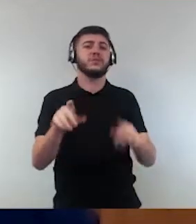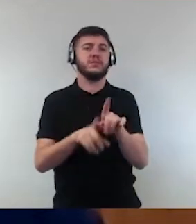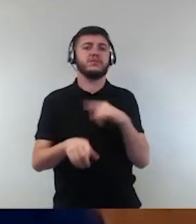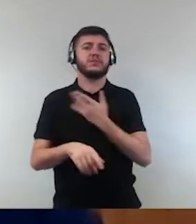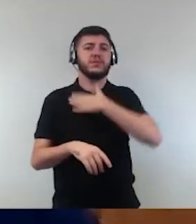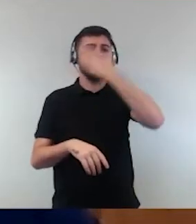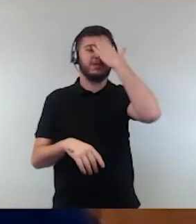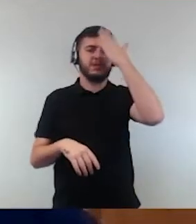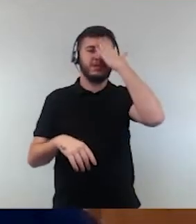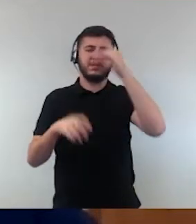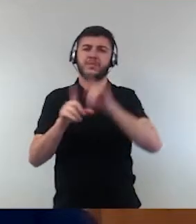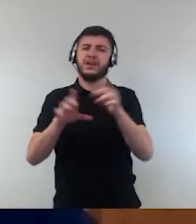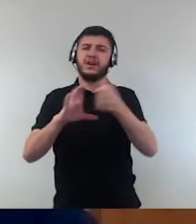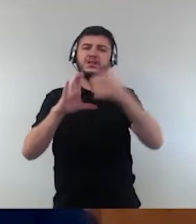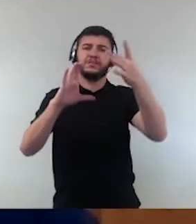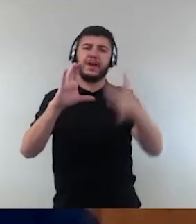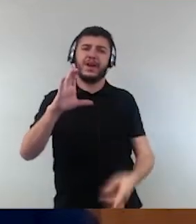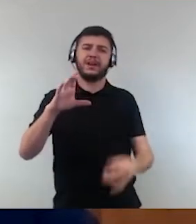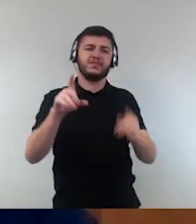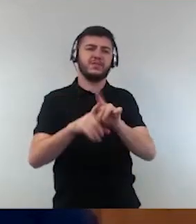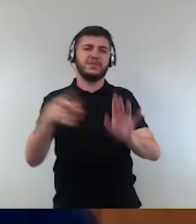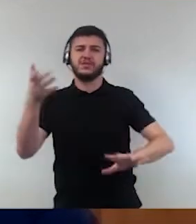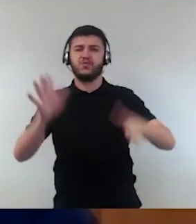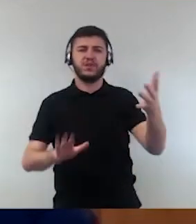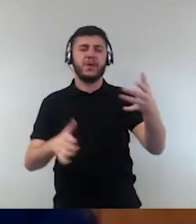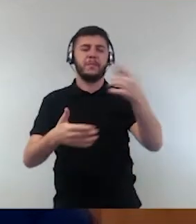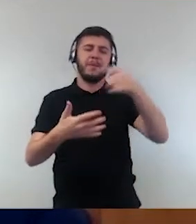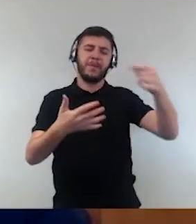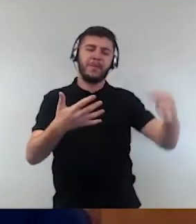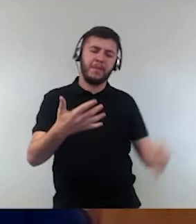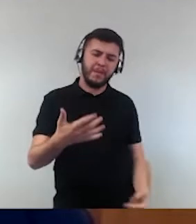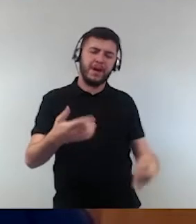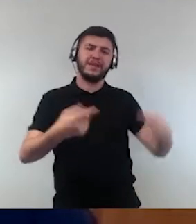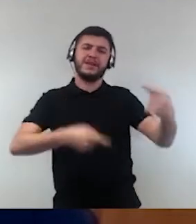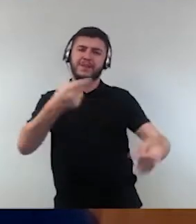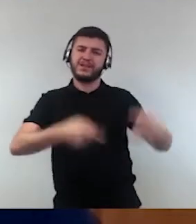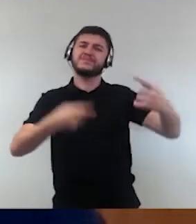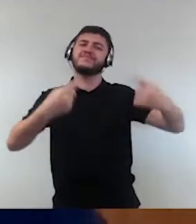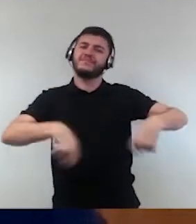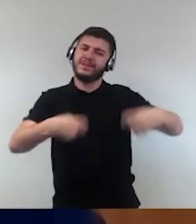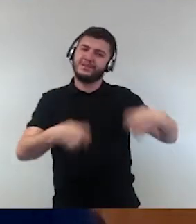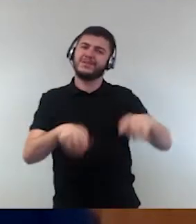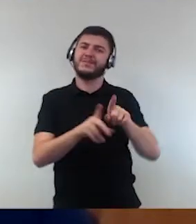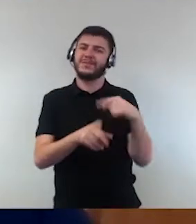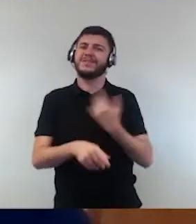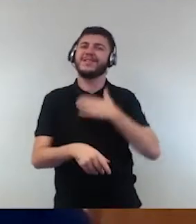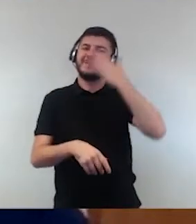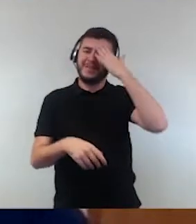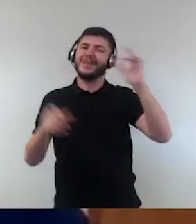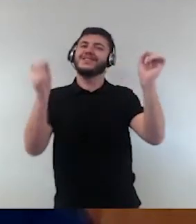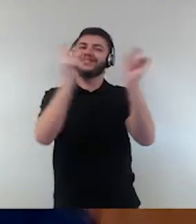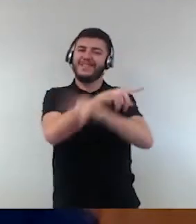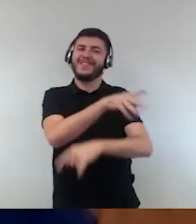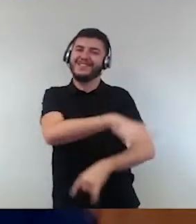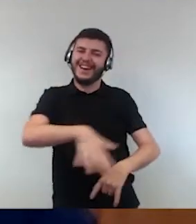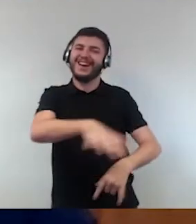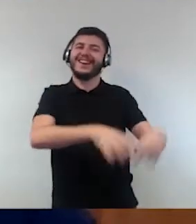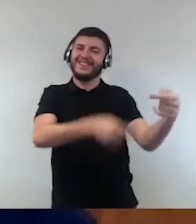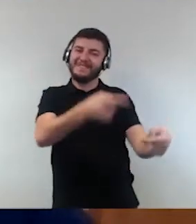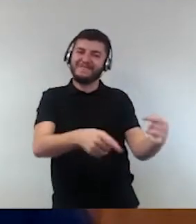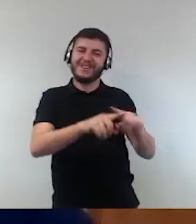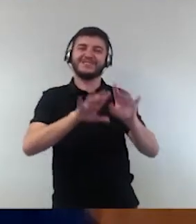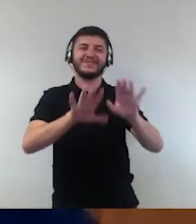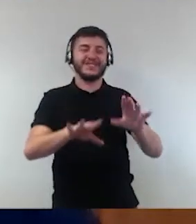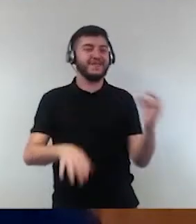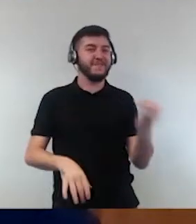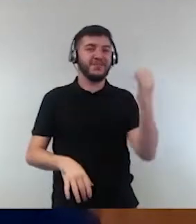muitos aspectos que, de alguma forma, precisam ser tratados nesse setor. Como eu disse, um setor extremamente complexo, mas que importa para cada um dos